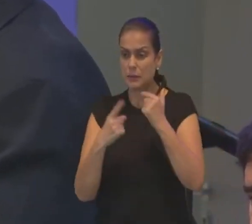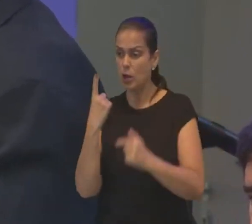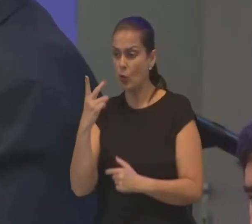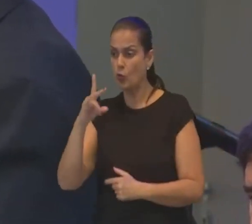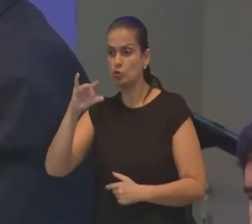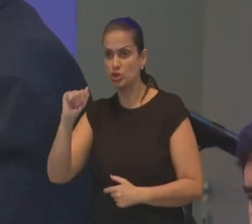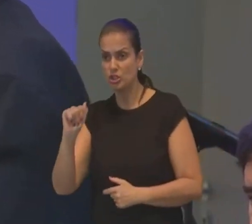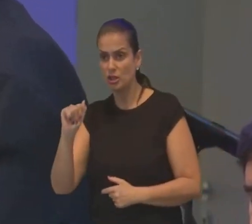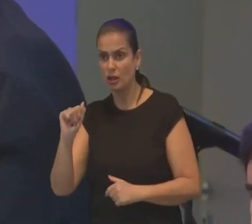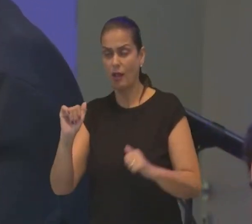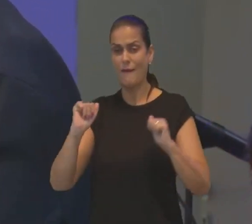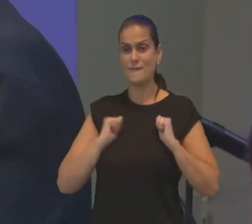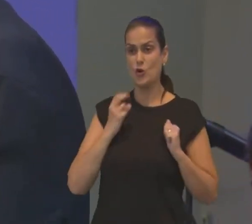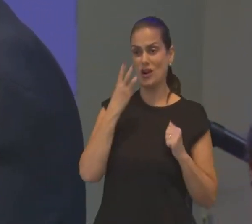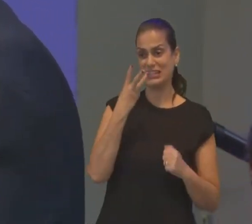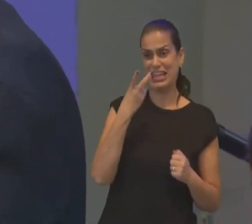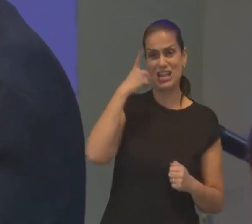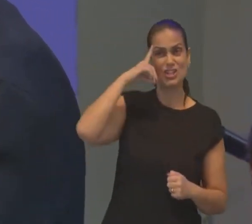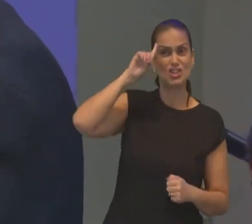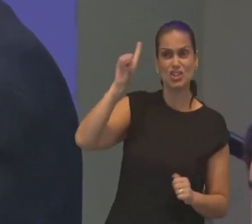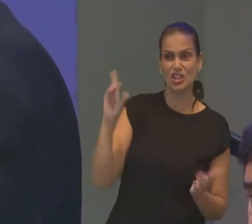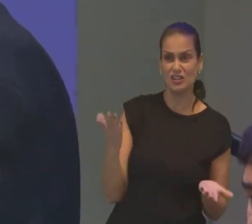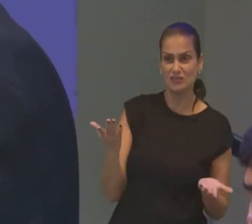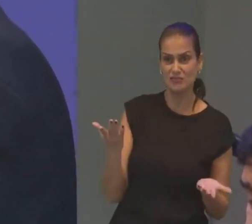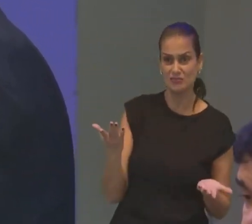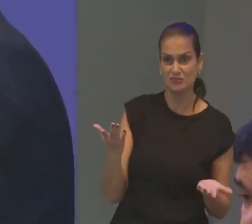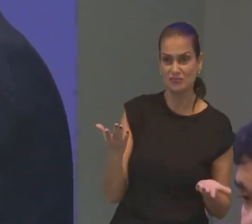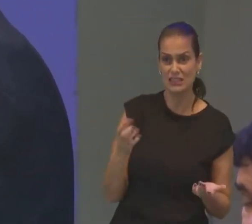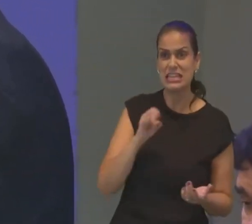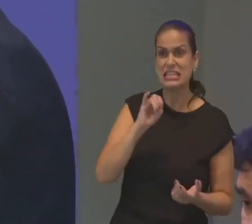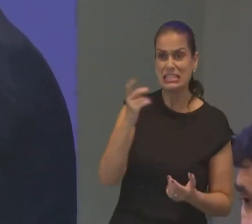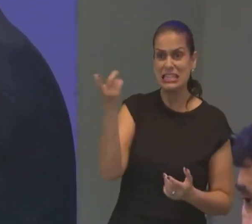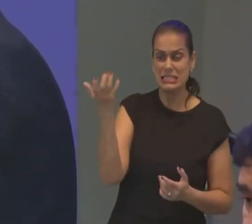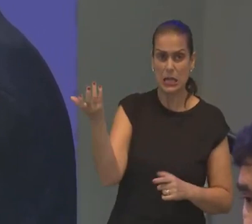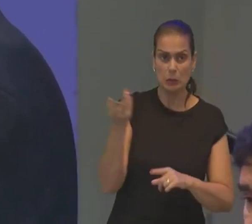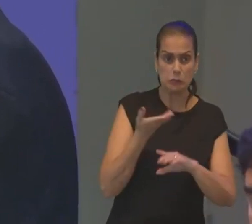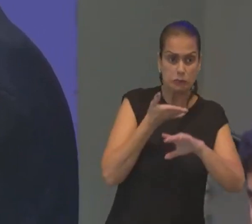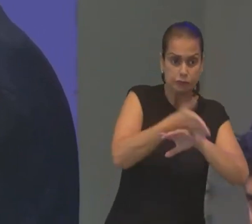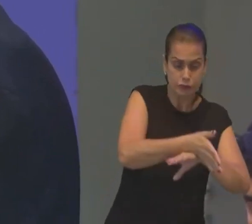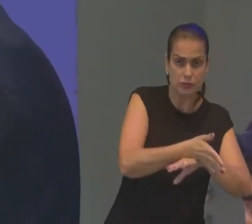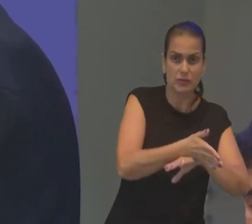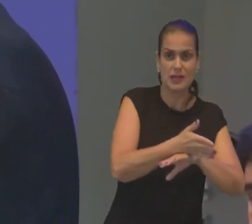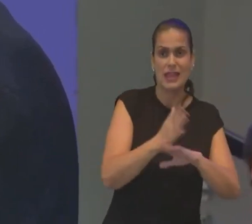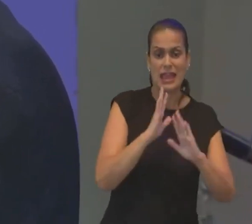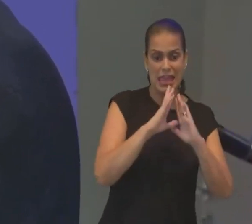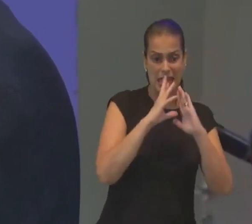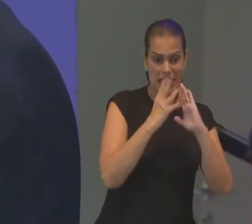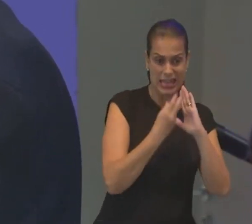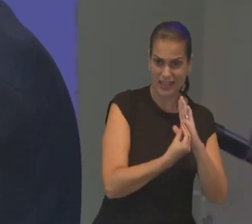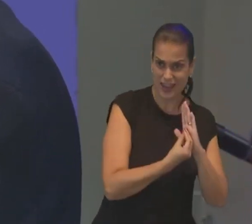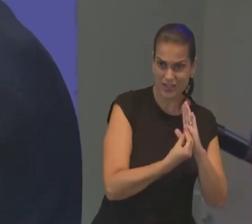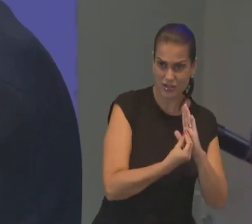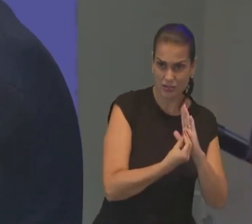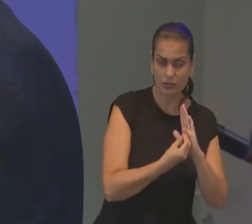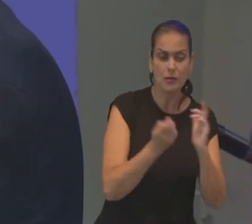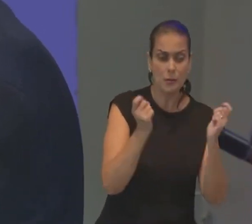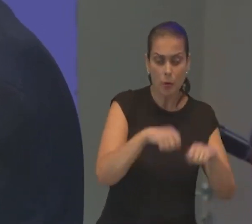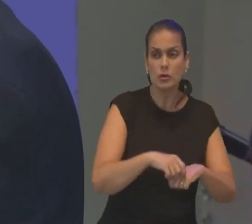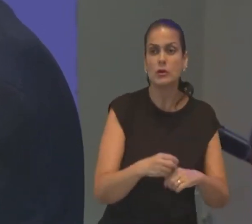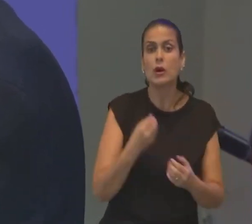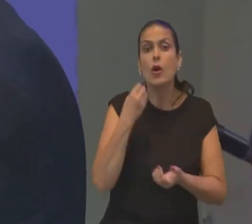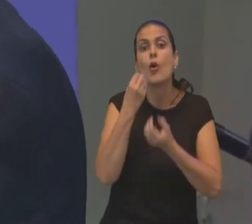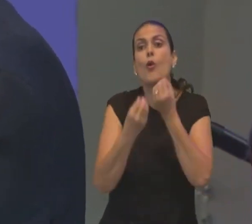você quiser procurar a igreja, nesses 3 dias de folga, você pode ir procurar a igreja. E o preso, como é que vai procurar a